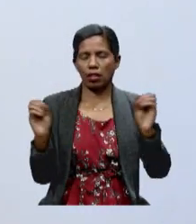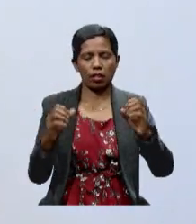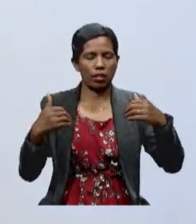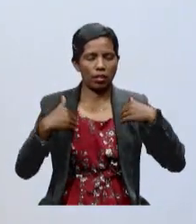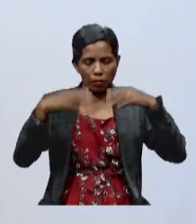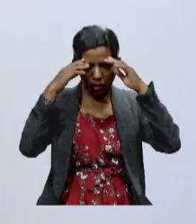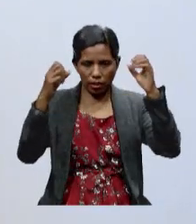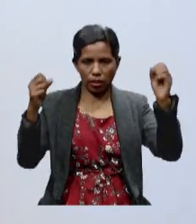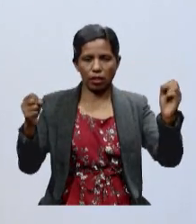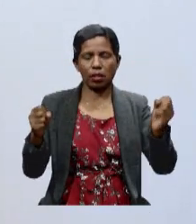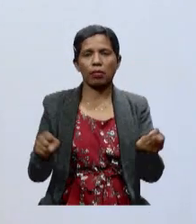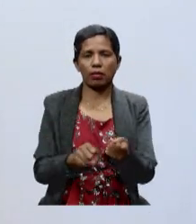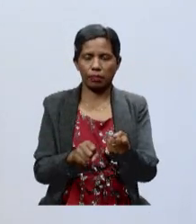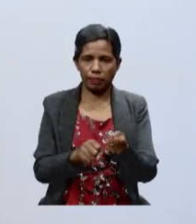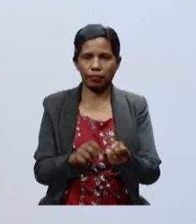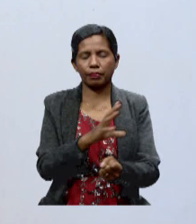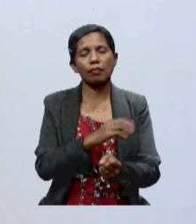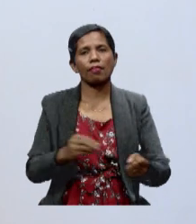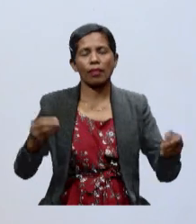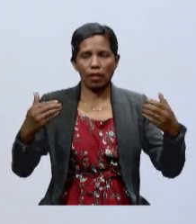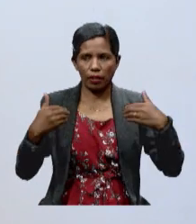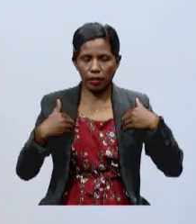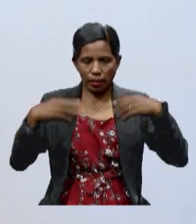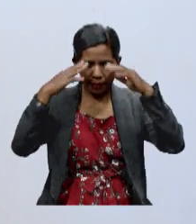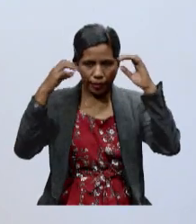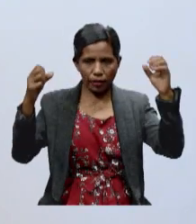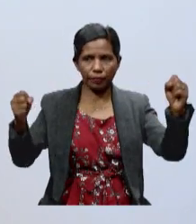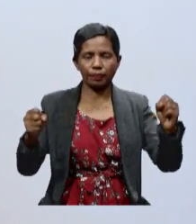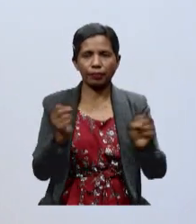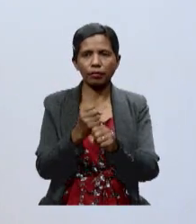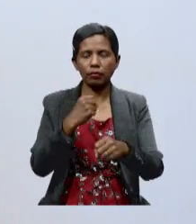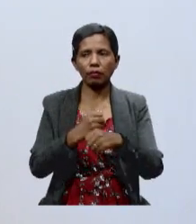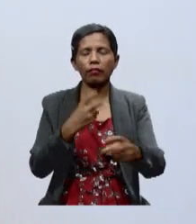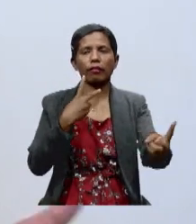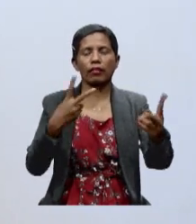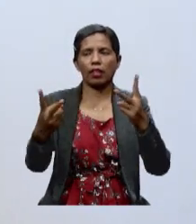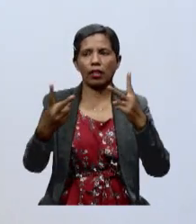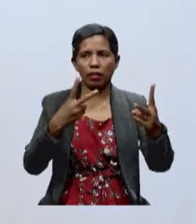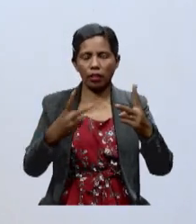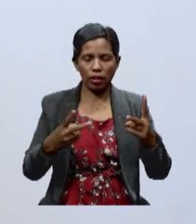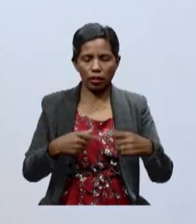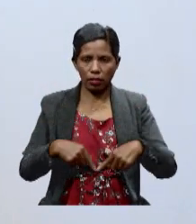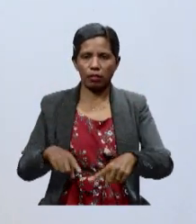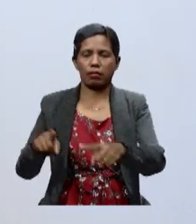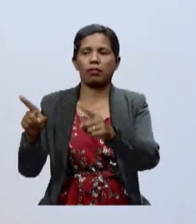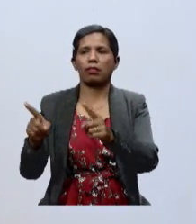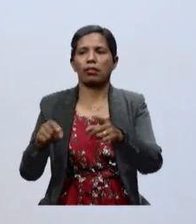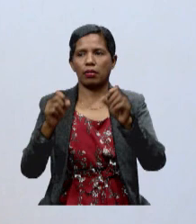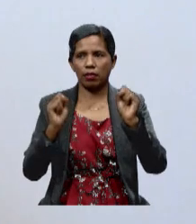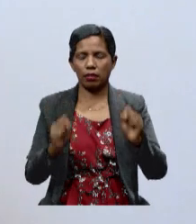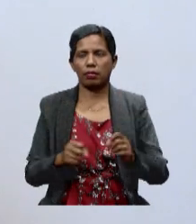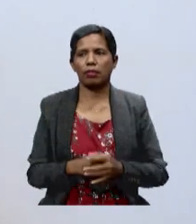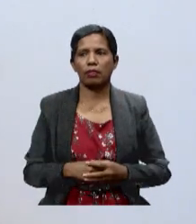interino. E já quando o presidente da república halo viagem de, privado, né,